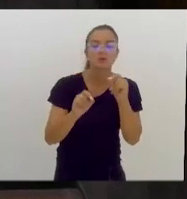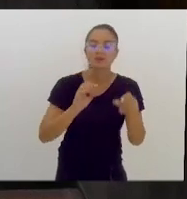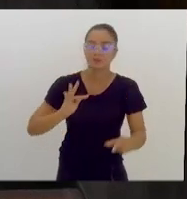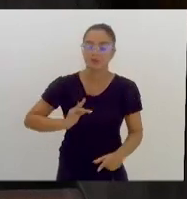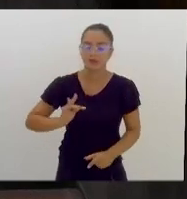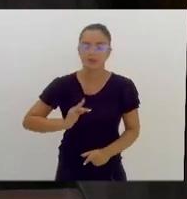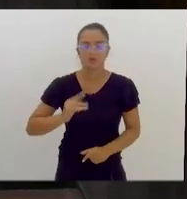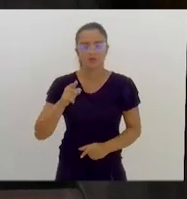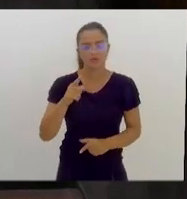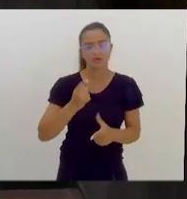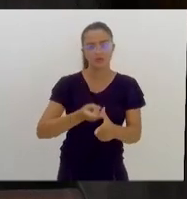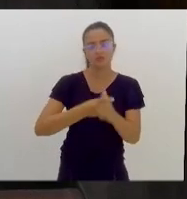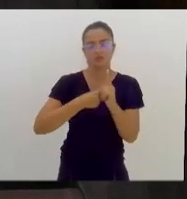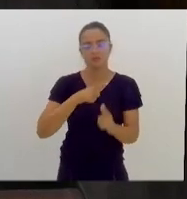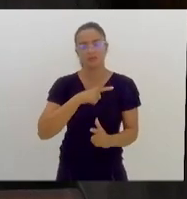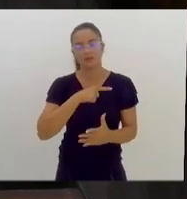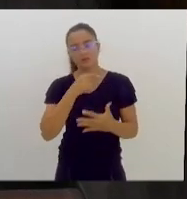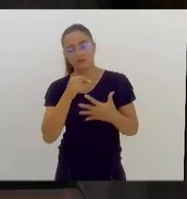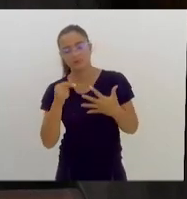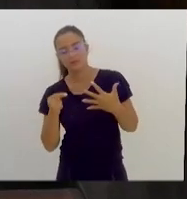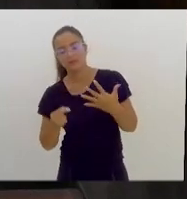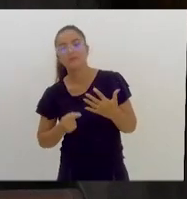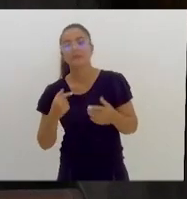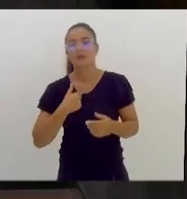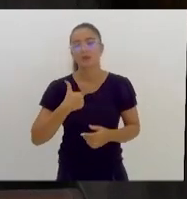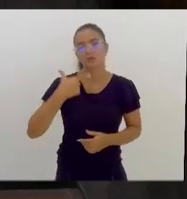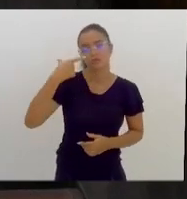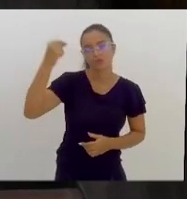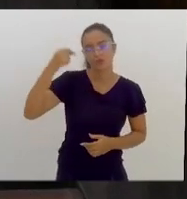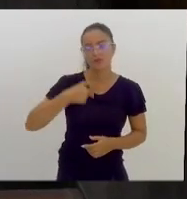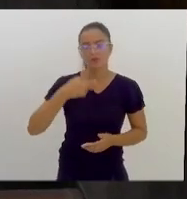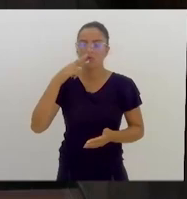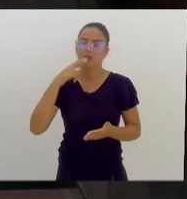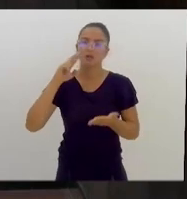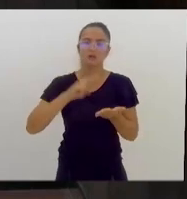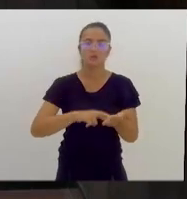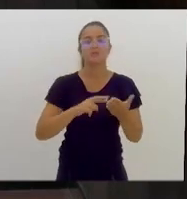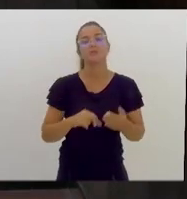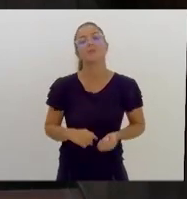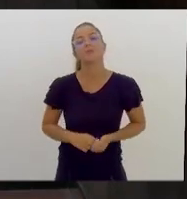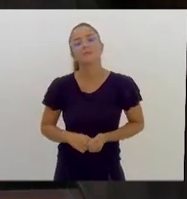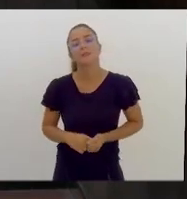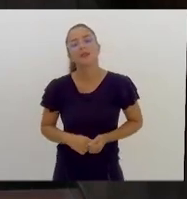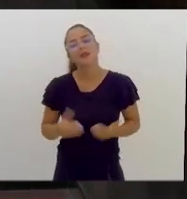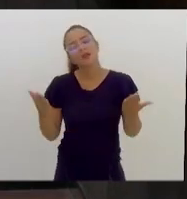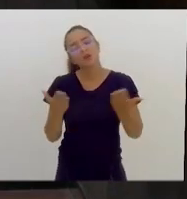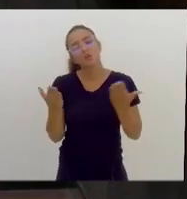da dívida. Eu fui eleito o relator e hoje muito